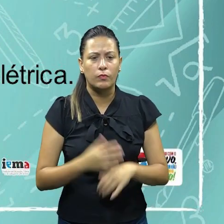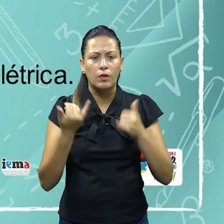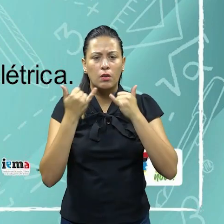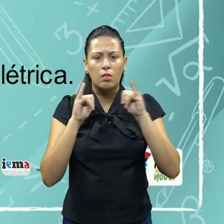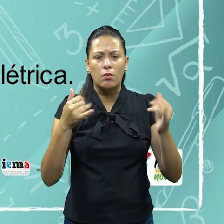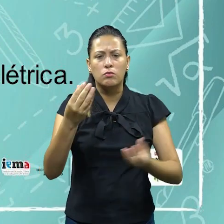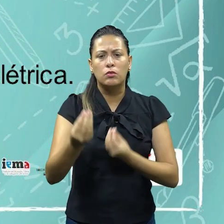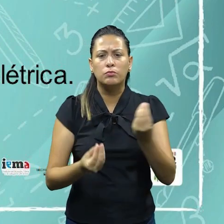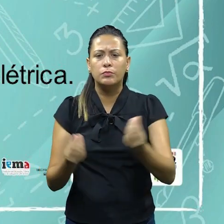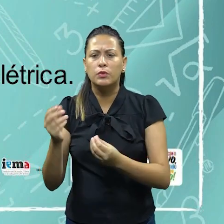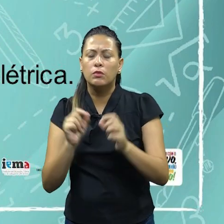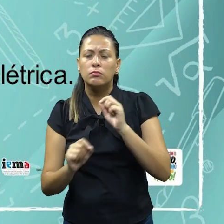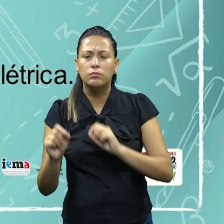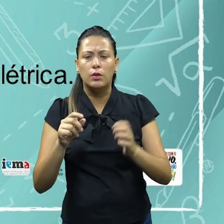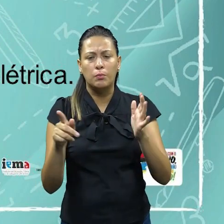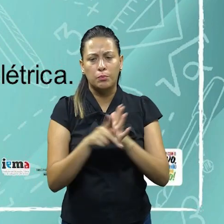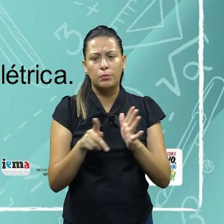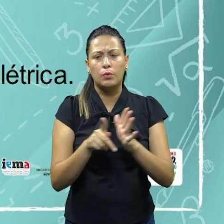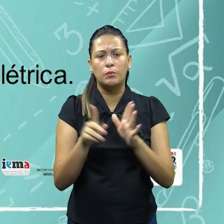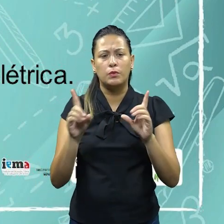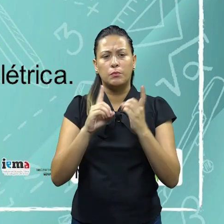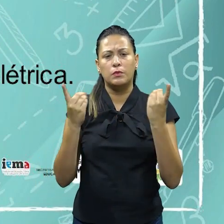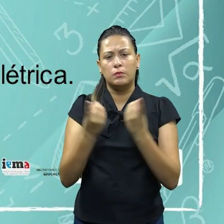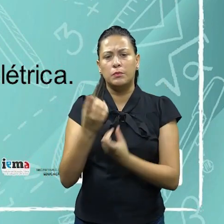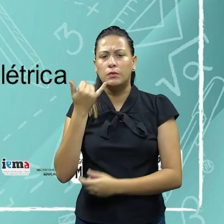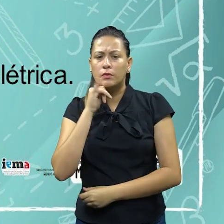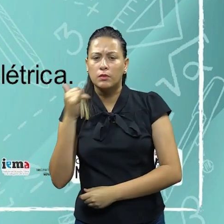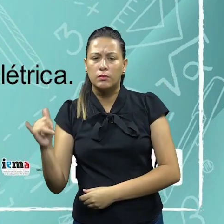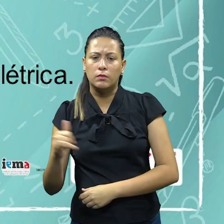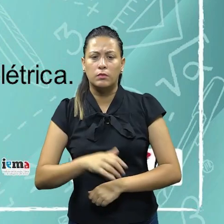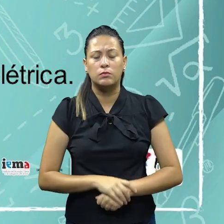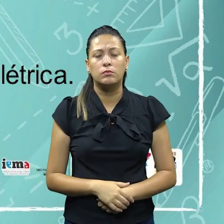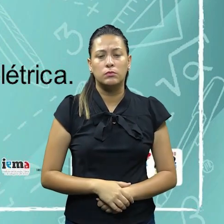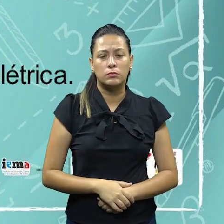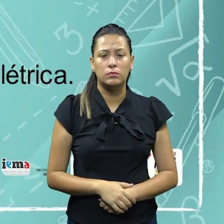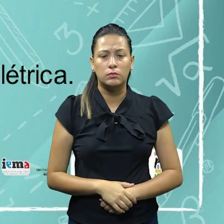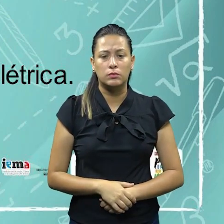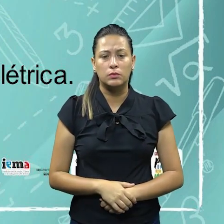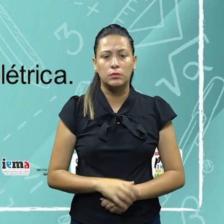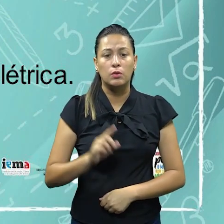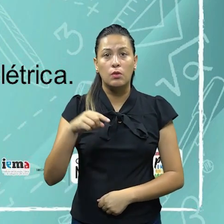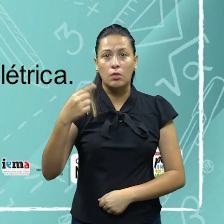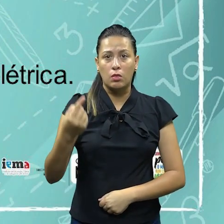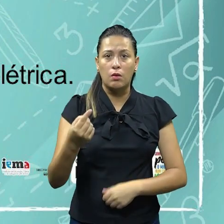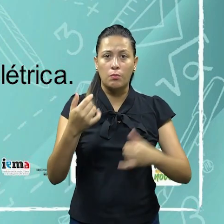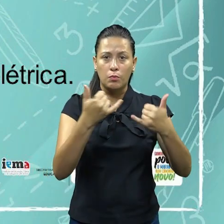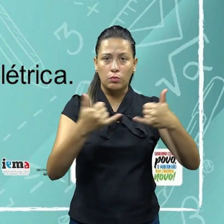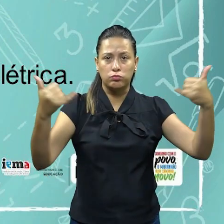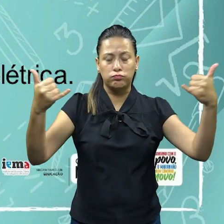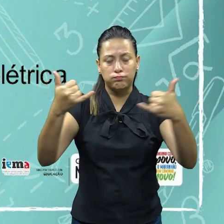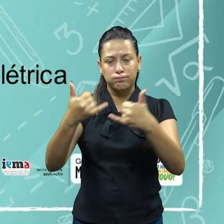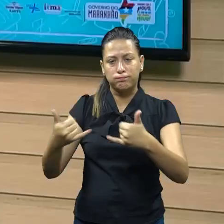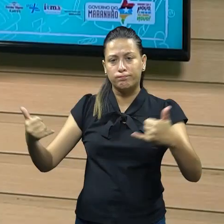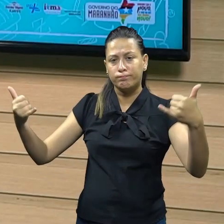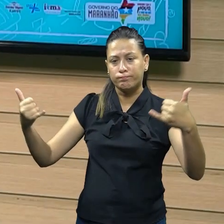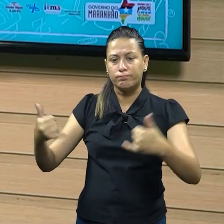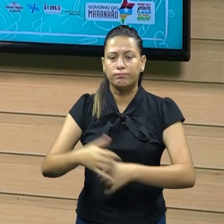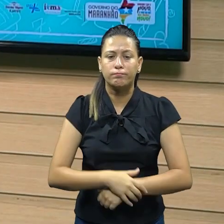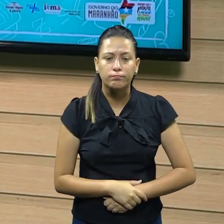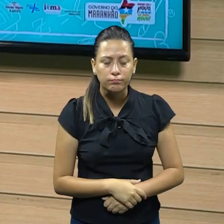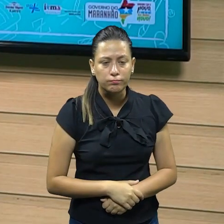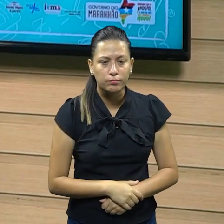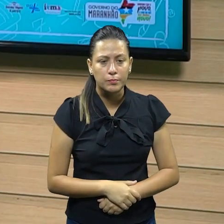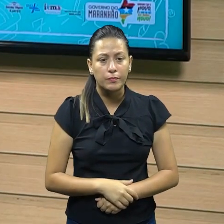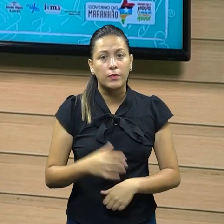o segmento do setor elétrico que compreende os potenciais após a transmissão. Após a geração, né,